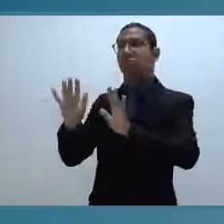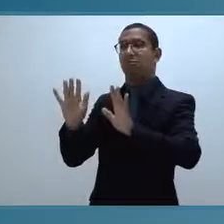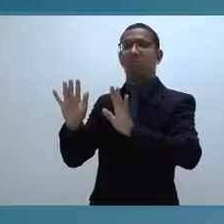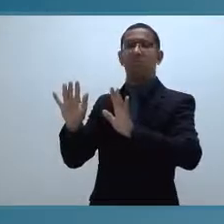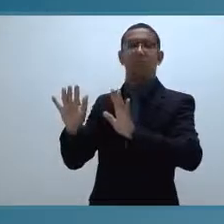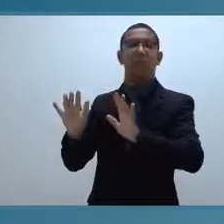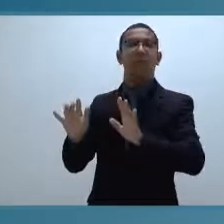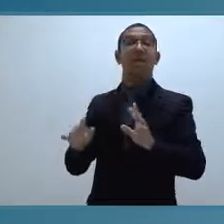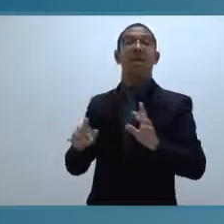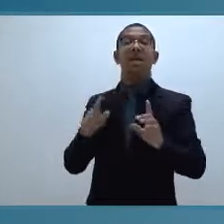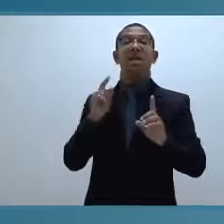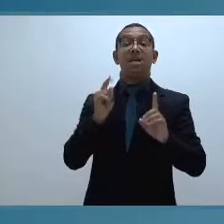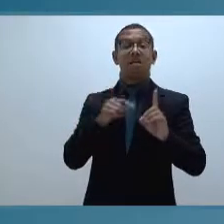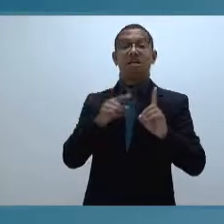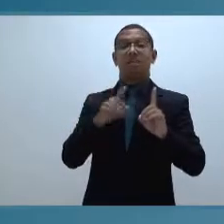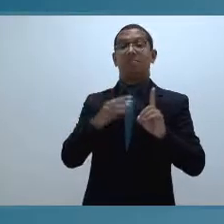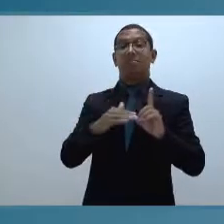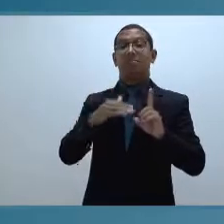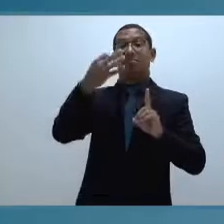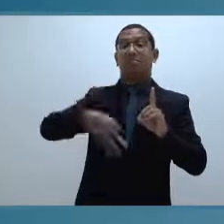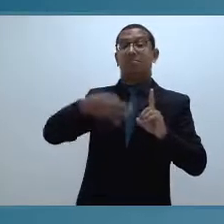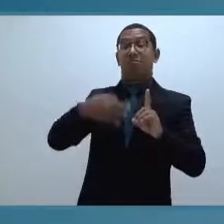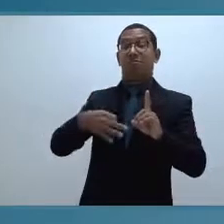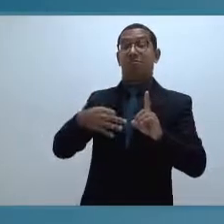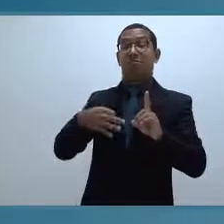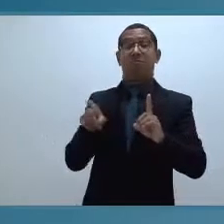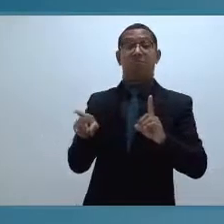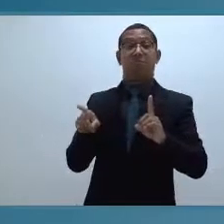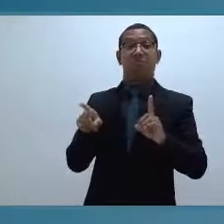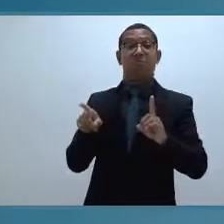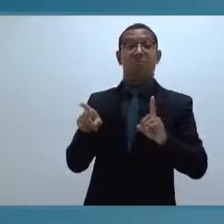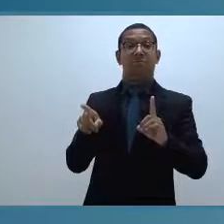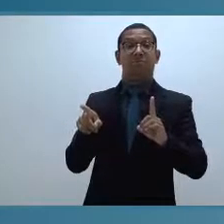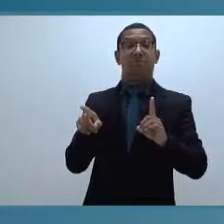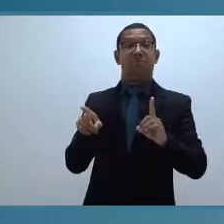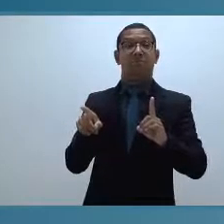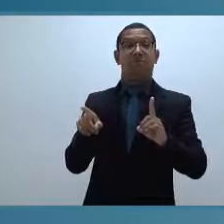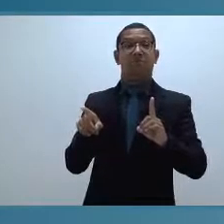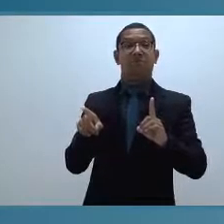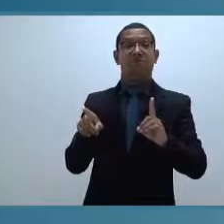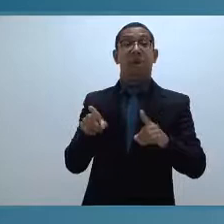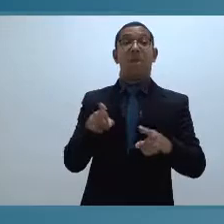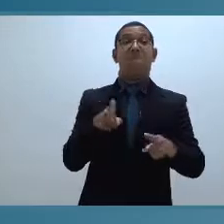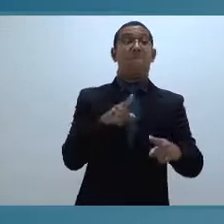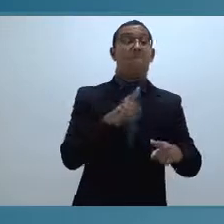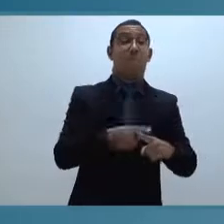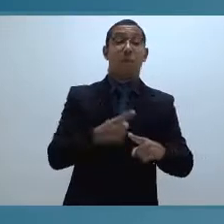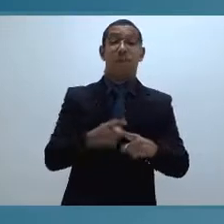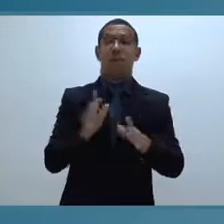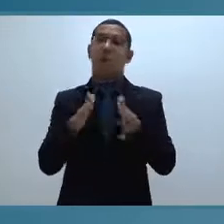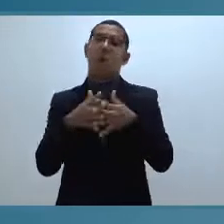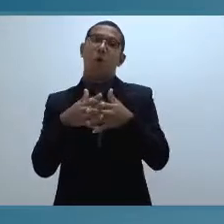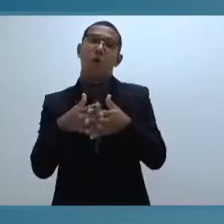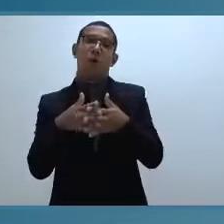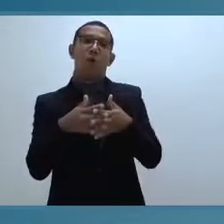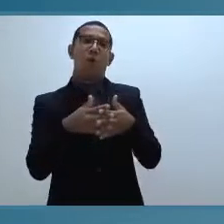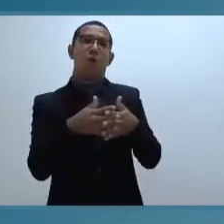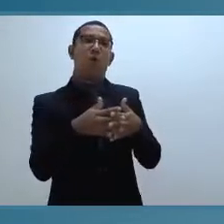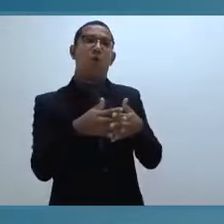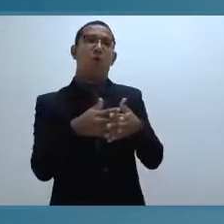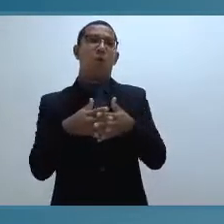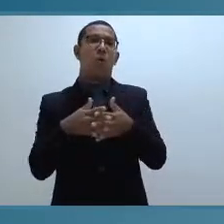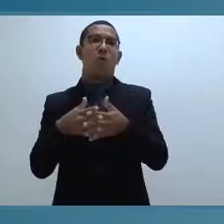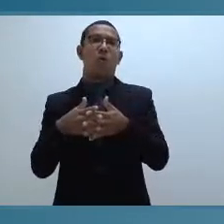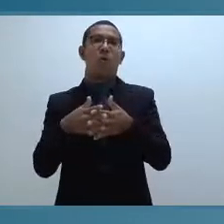se for hoje, ele está com a desembargadora. Presidente, porque está um pouco escuro aqui. Está um pouco escuro